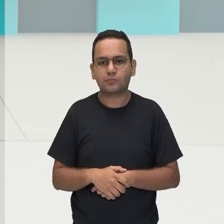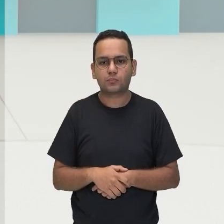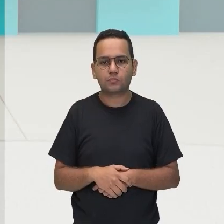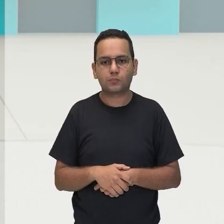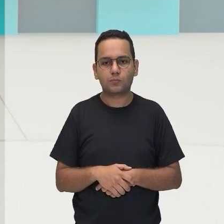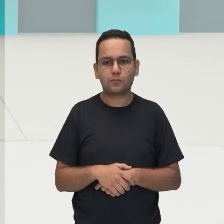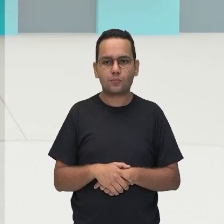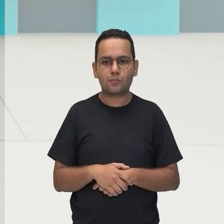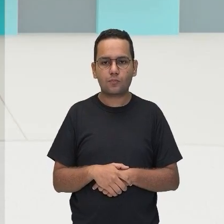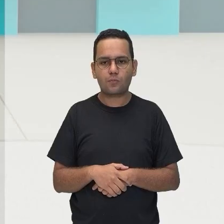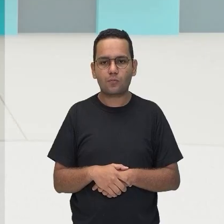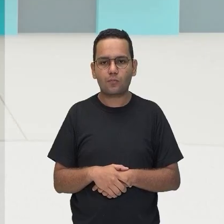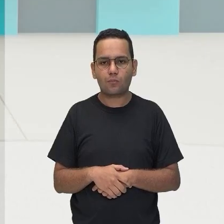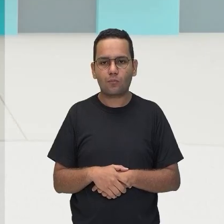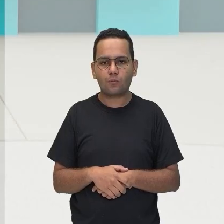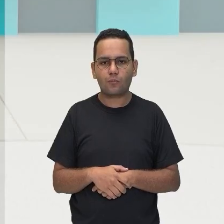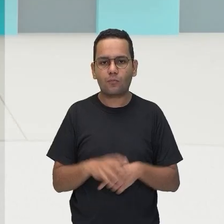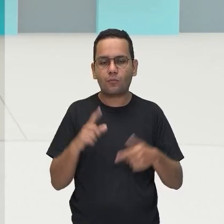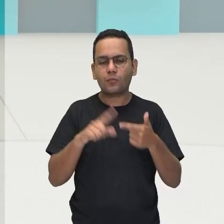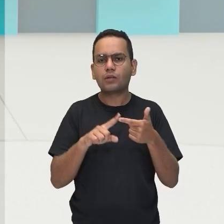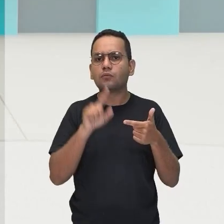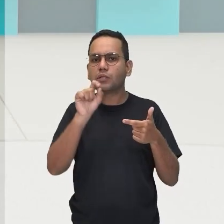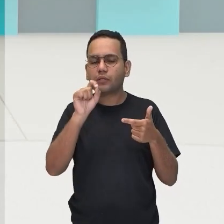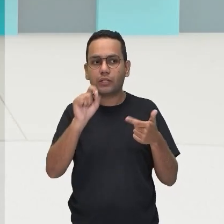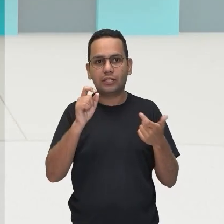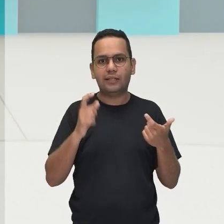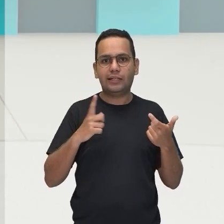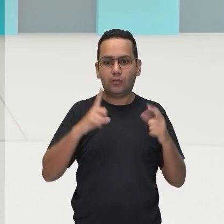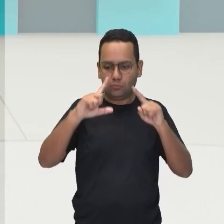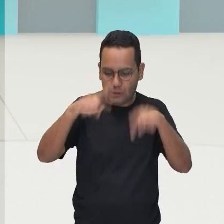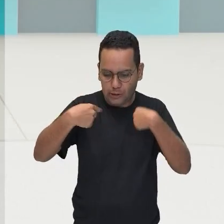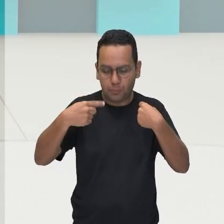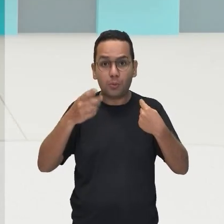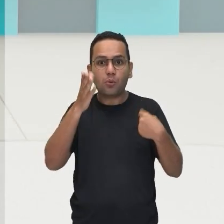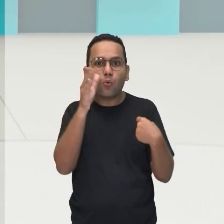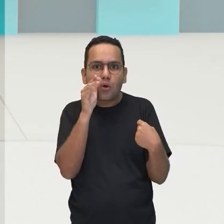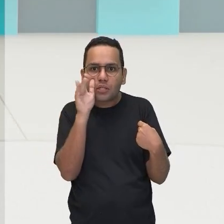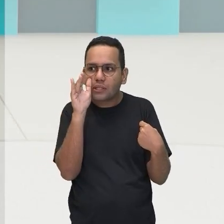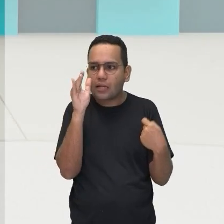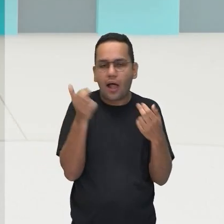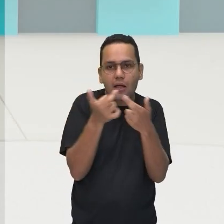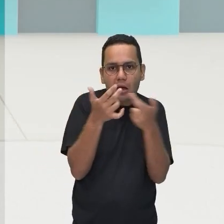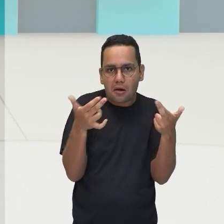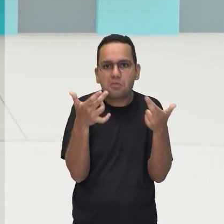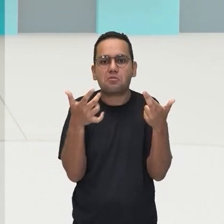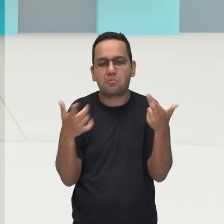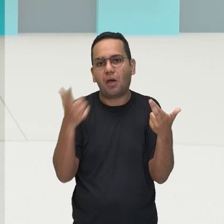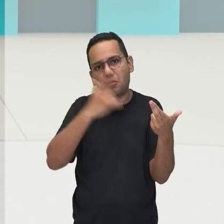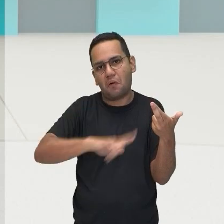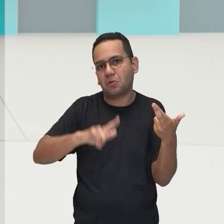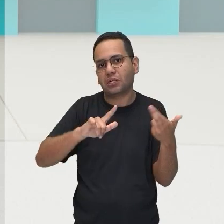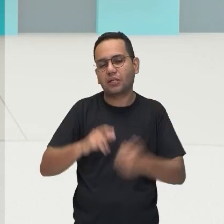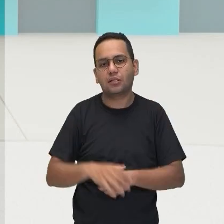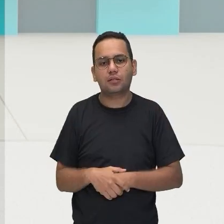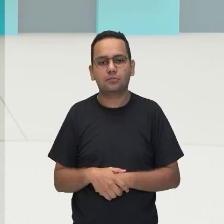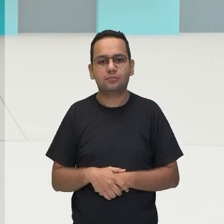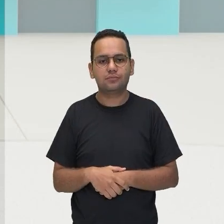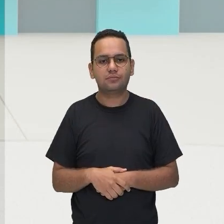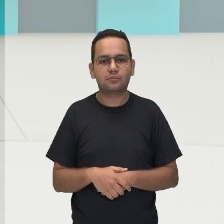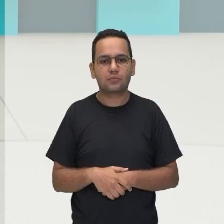também a desbravar o desconhecido, vejam aí essa questão de querer saber, né, aquilo que a gente ainda não